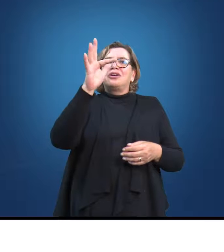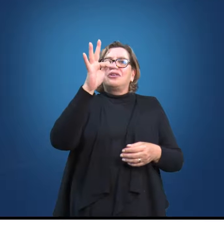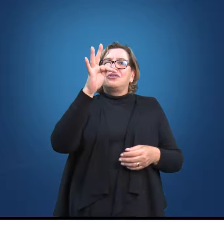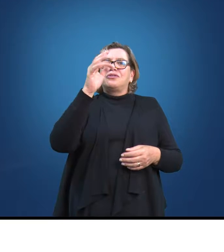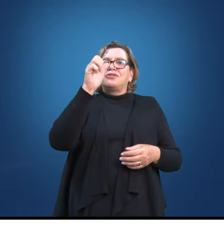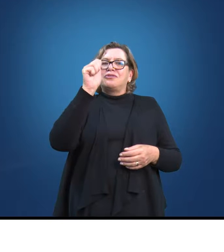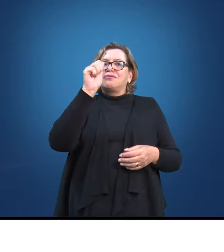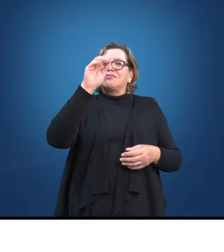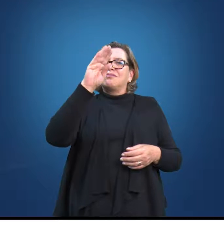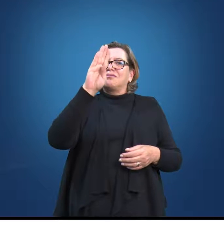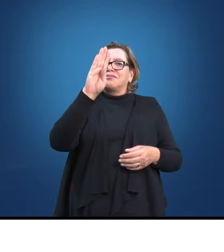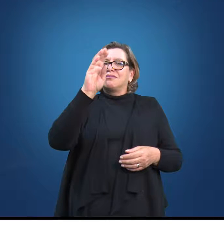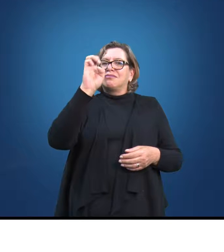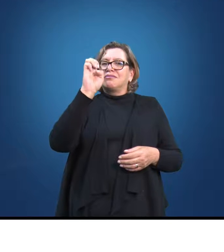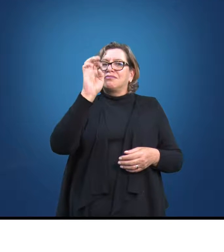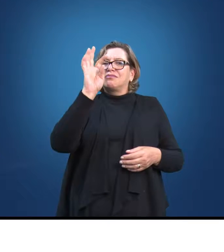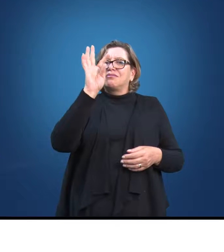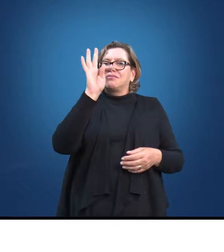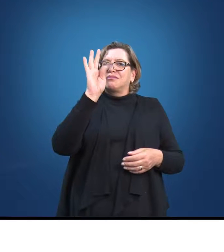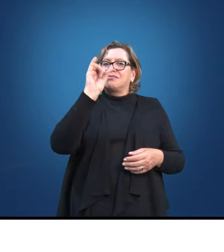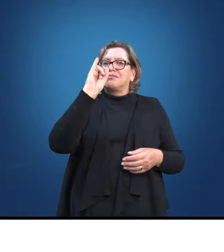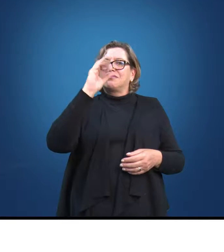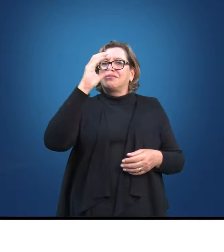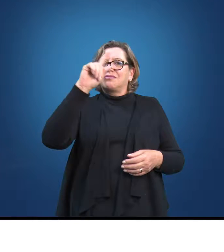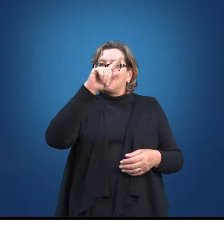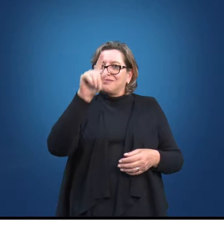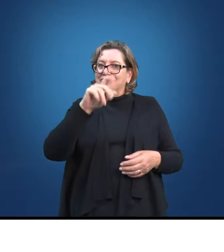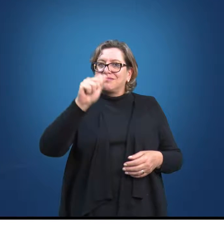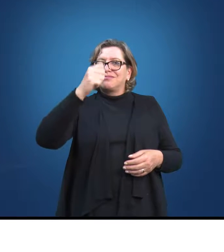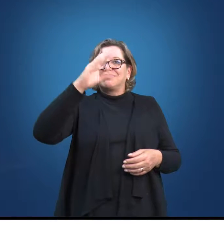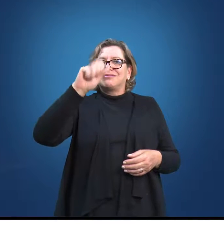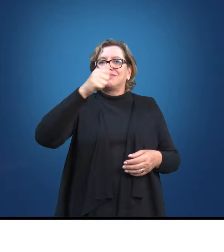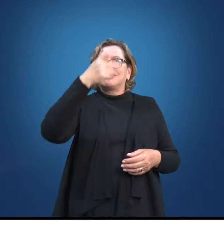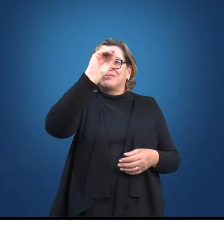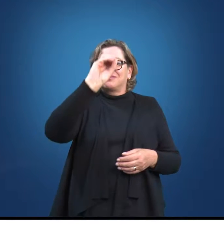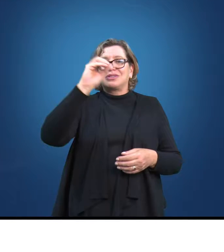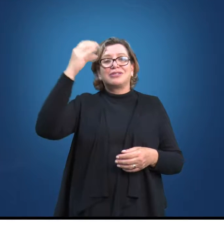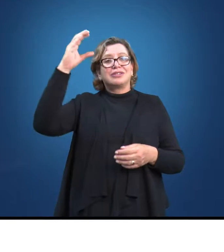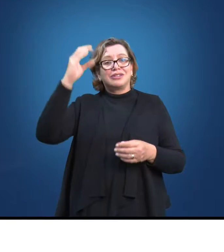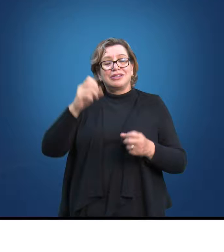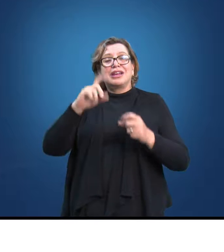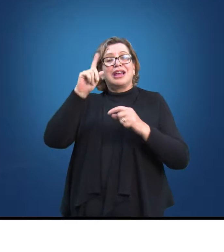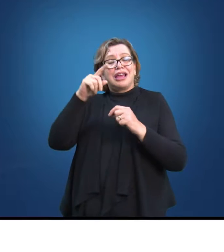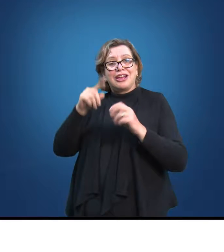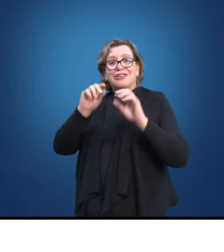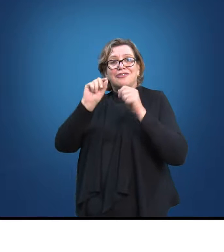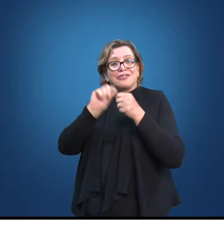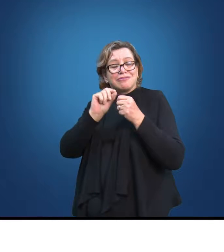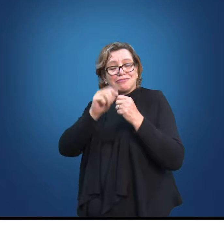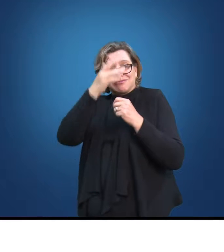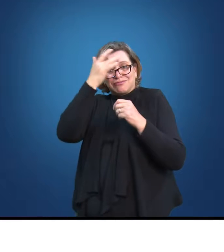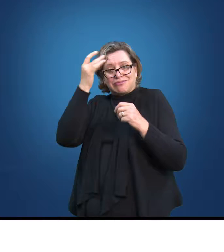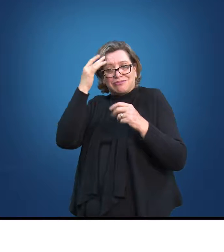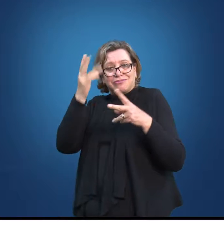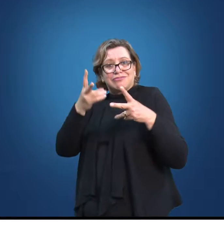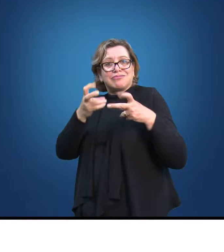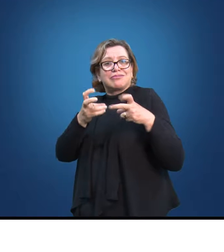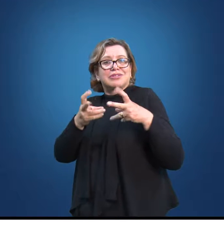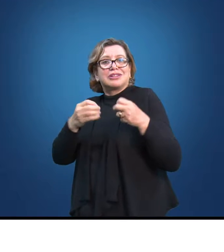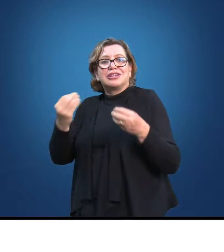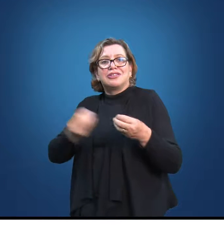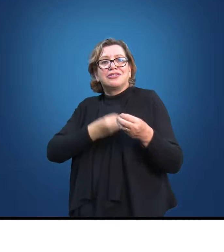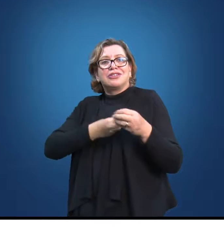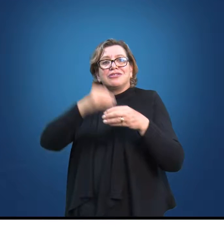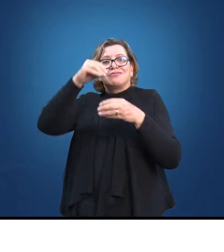enquanto integrante deste ambiente que leva ao meio ambiente, né? E toda a influência que faz um